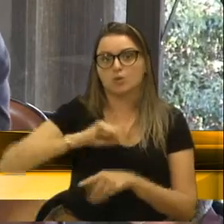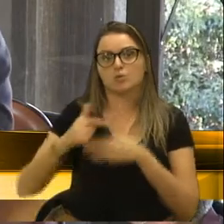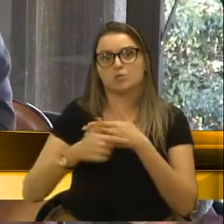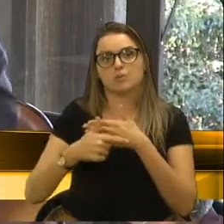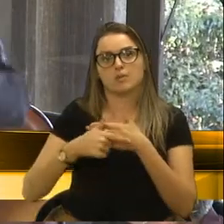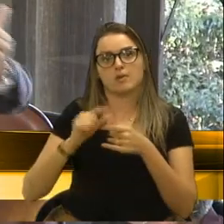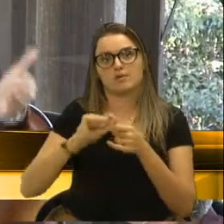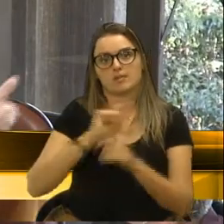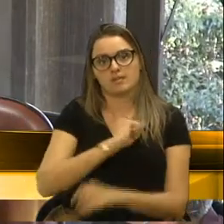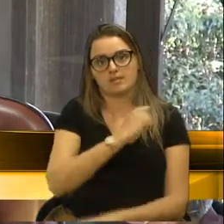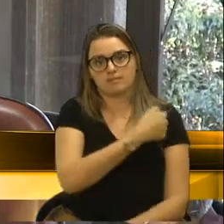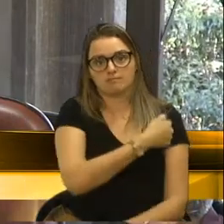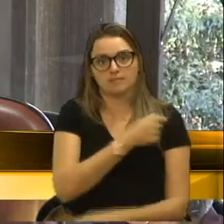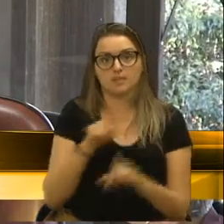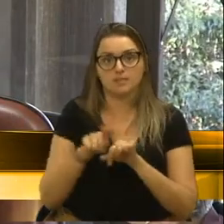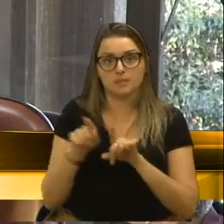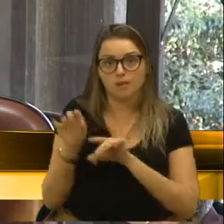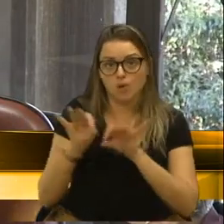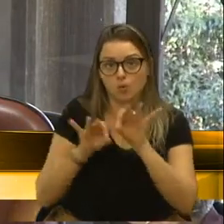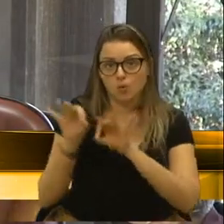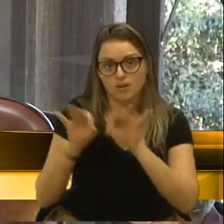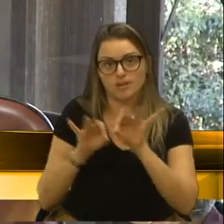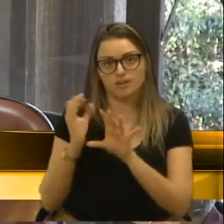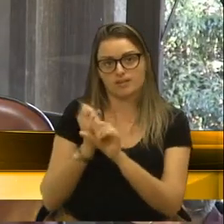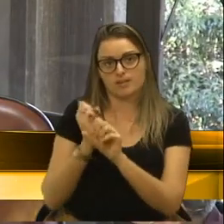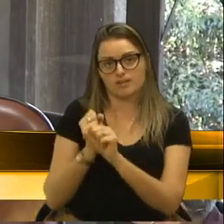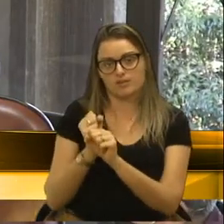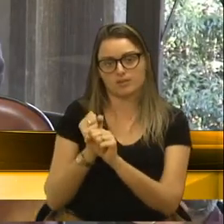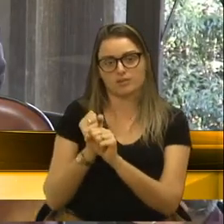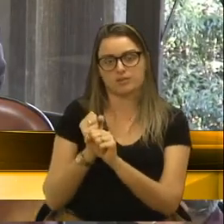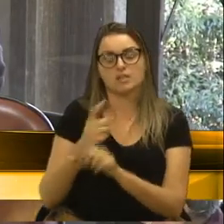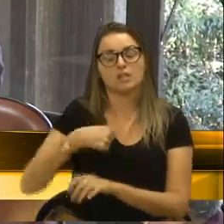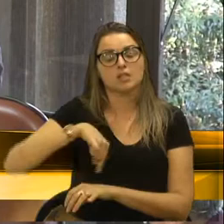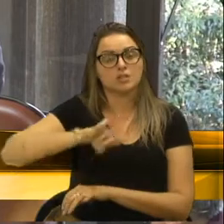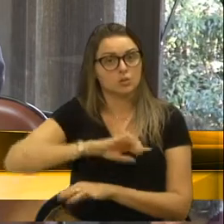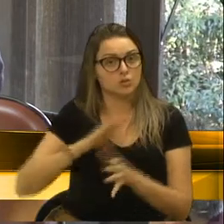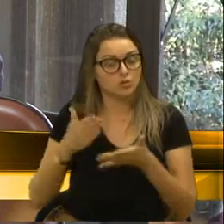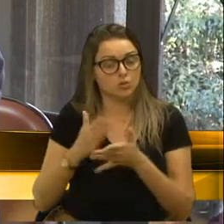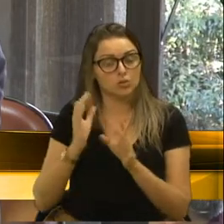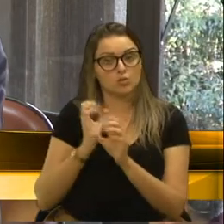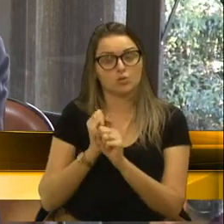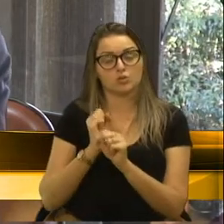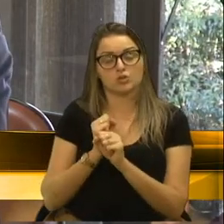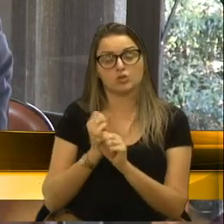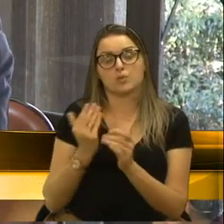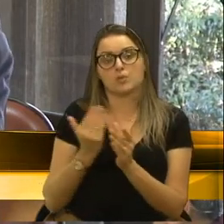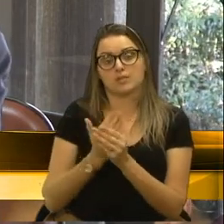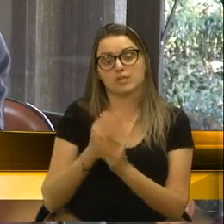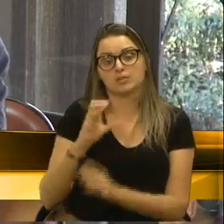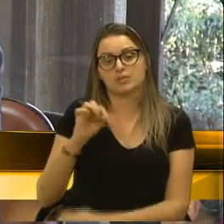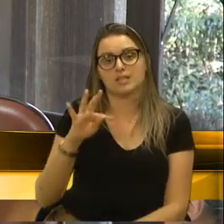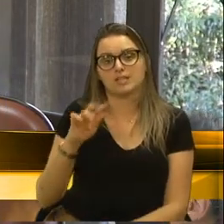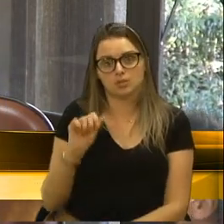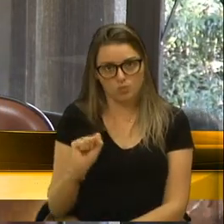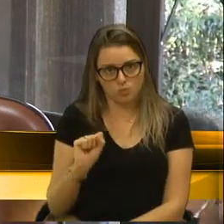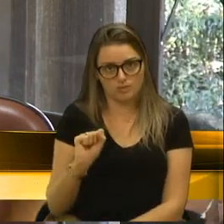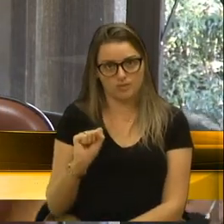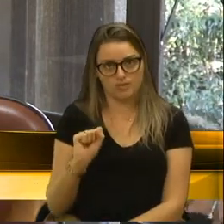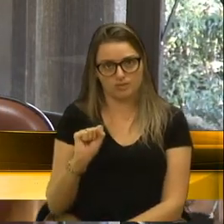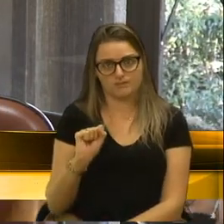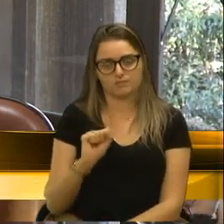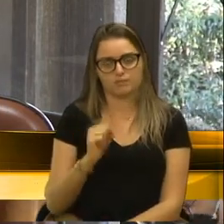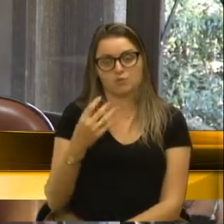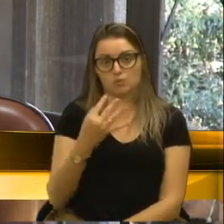fiscalizar e julgar as contas. Hoje iremos, né, julgar as contas do primeiro quadrimestre. A sociedade, com